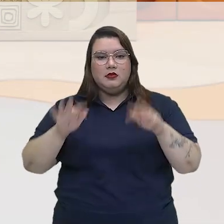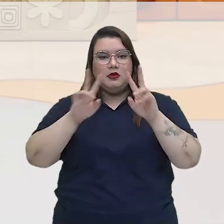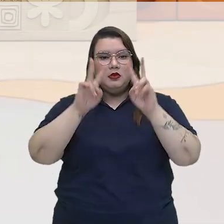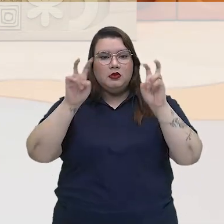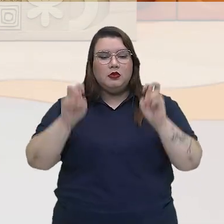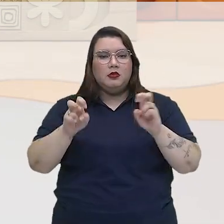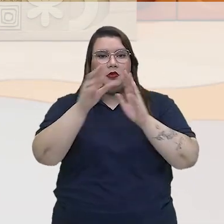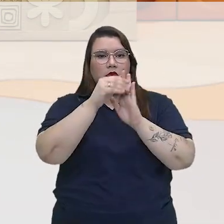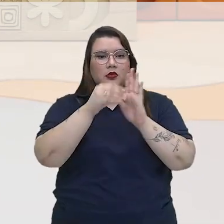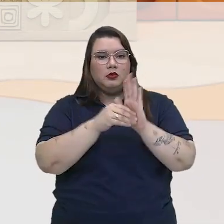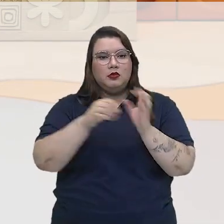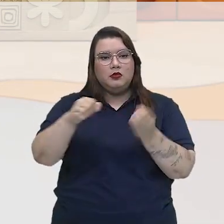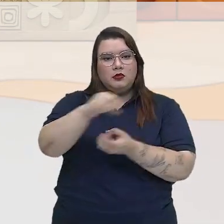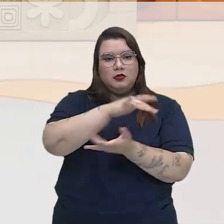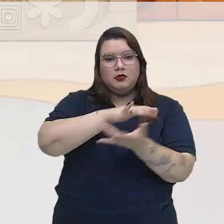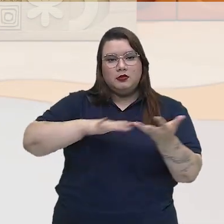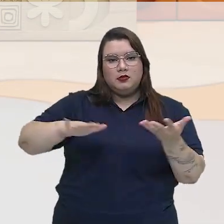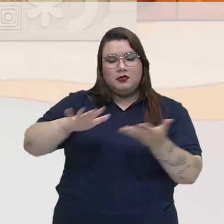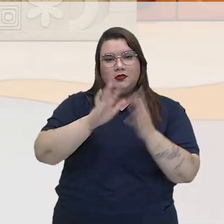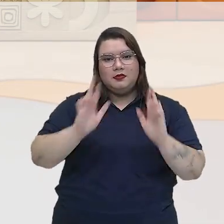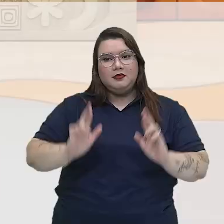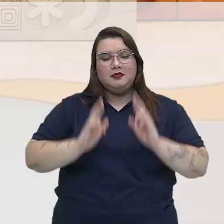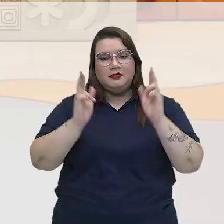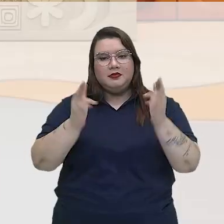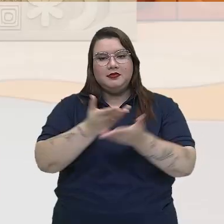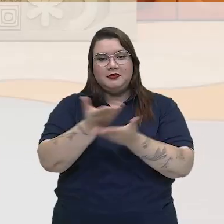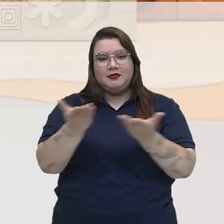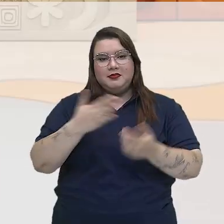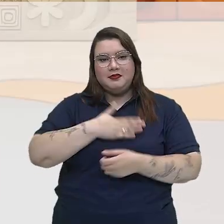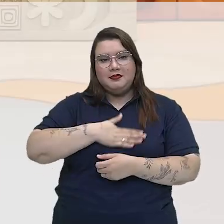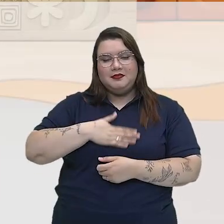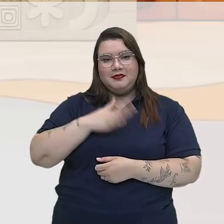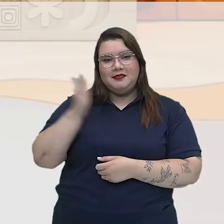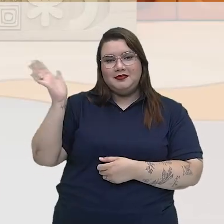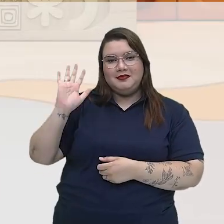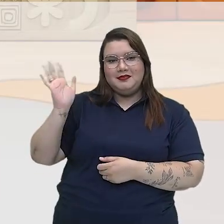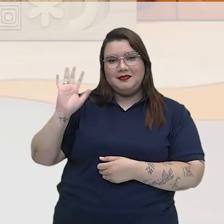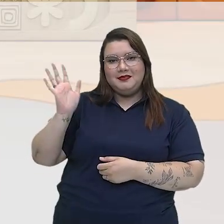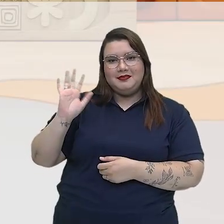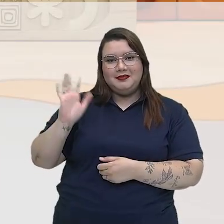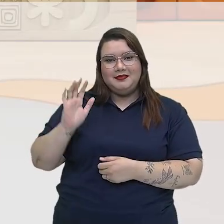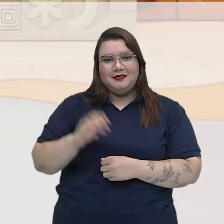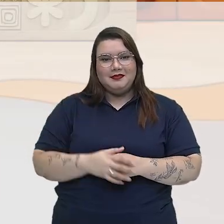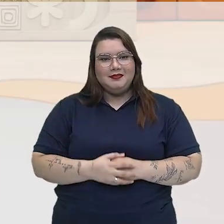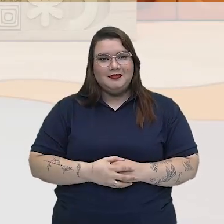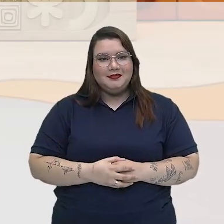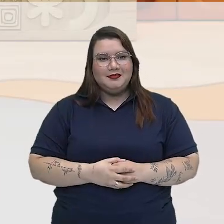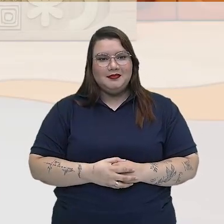universo, os corpos celestes. Espero que tenham compreendido. Até a próxima!